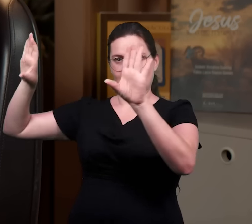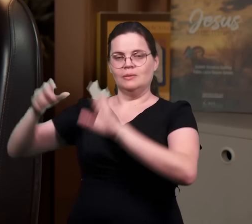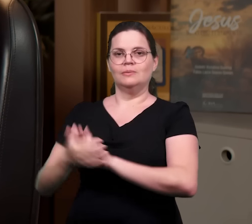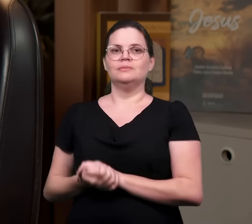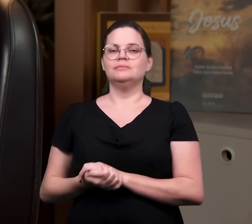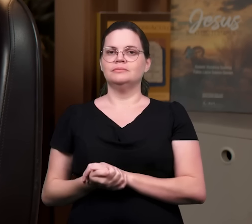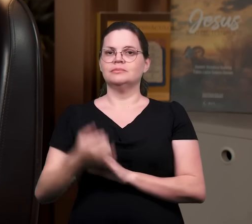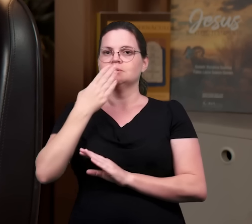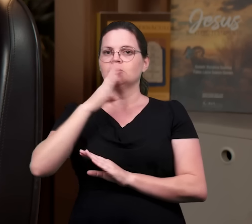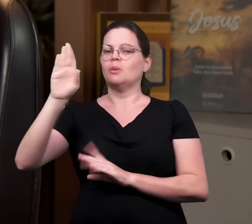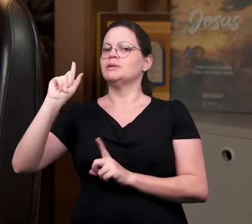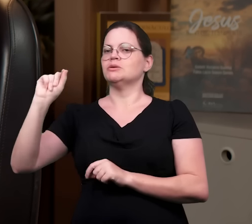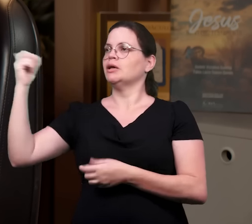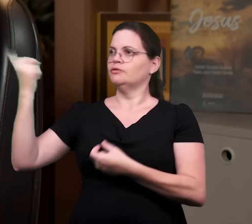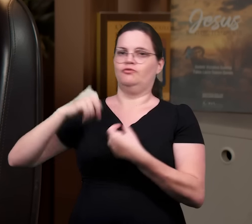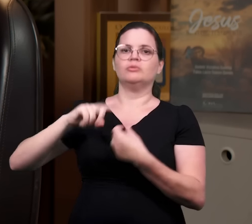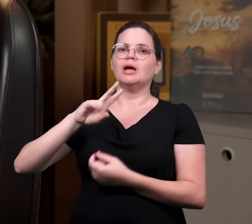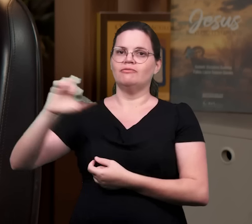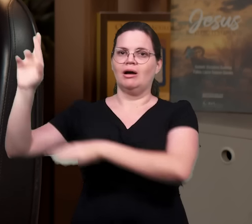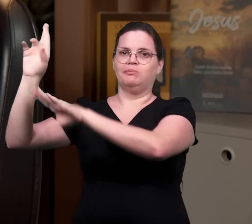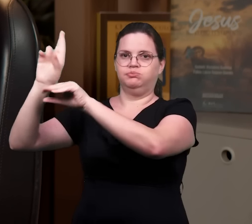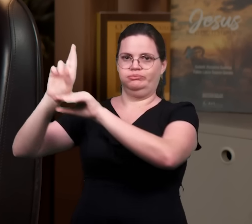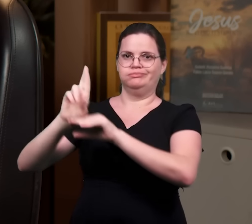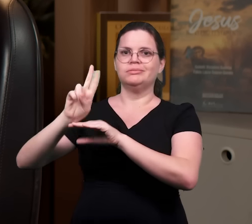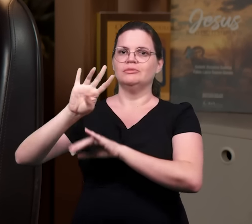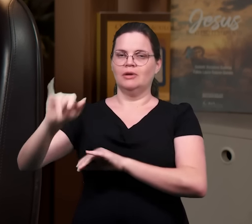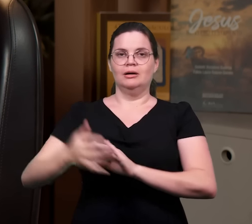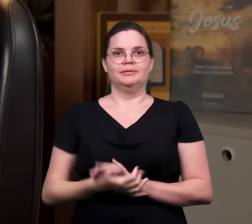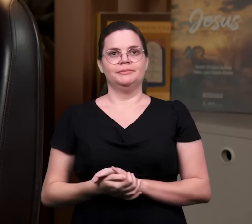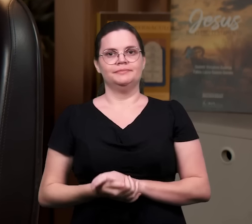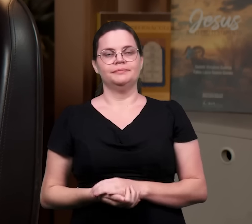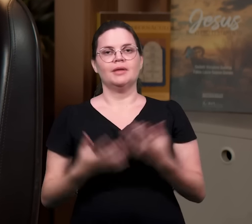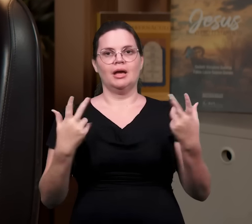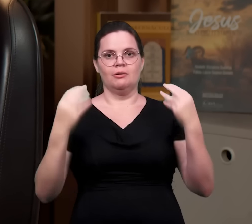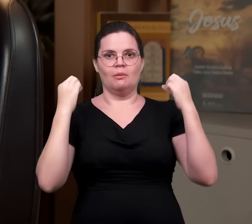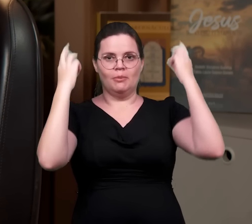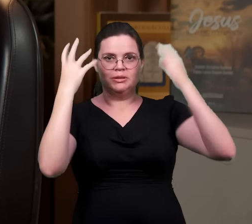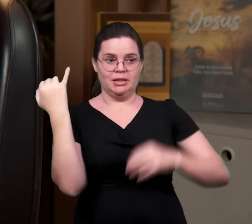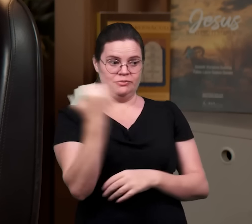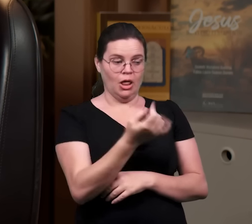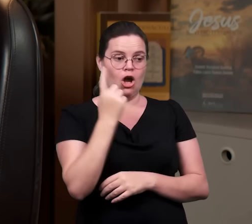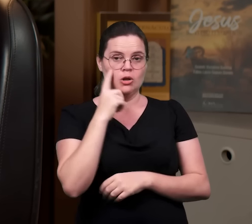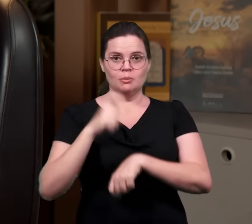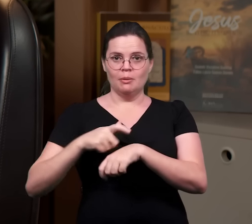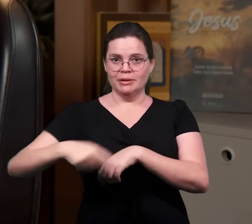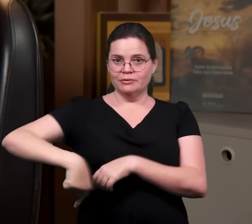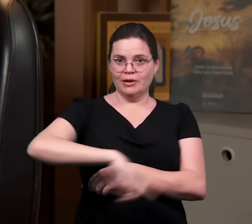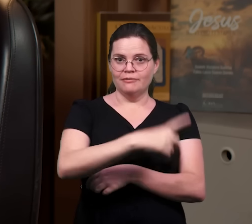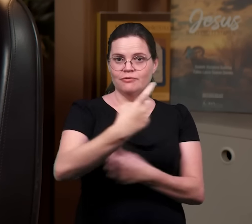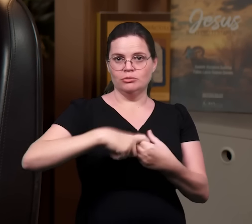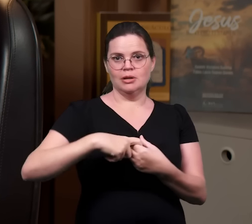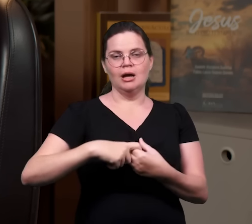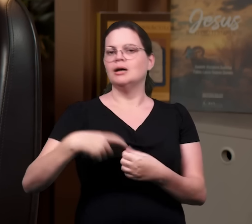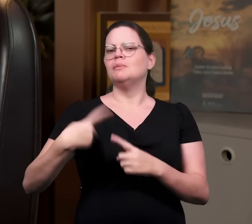ressurreição, é uma promessa que ela ficou para nós, que ele voltaria. Então foi a palavra que o Senhor deu para Moisés, né? Ó, quando voltares, então,